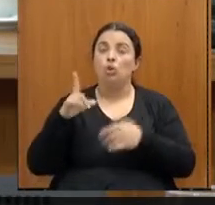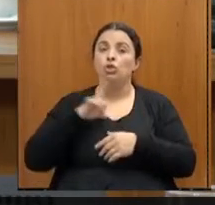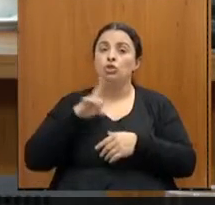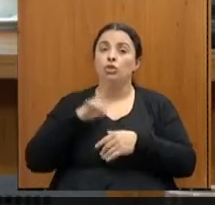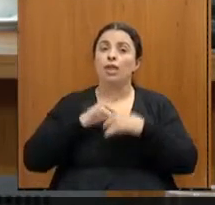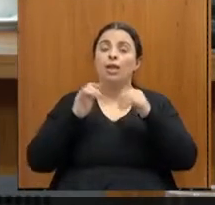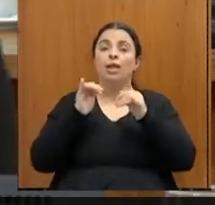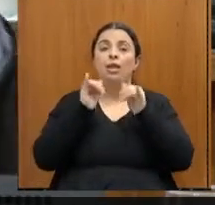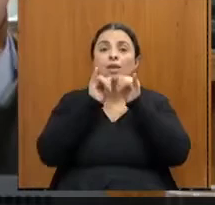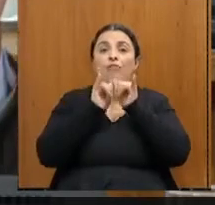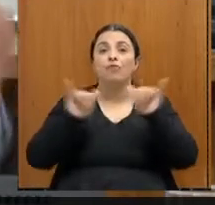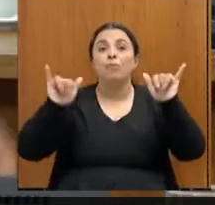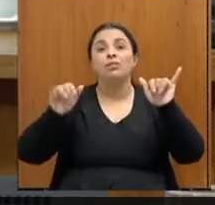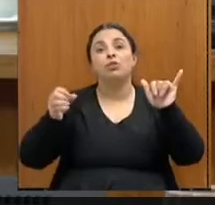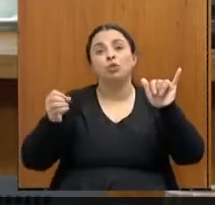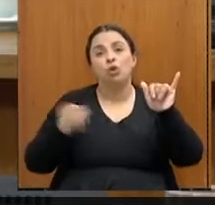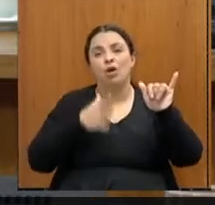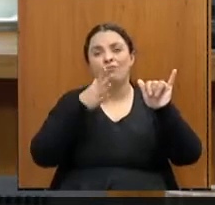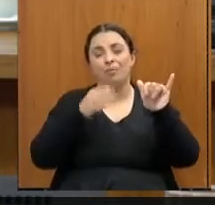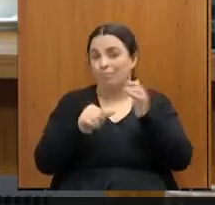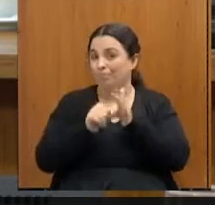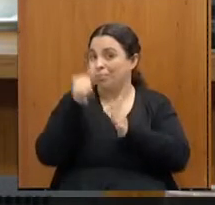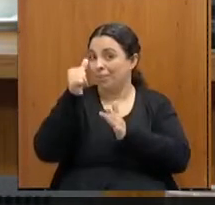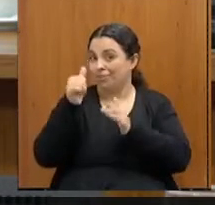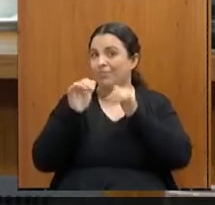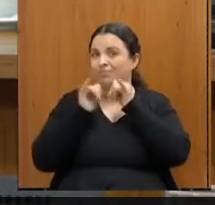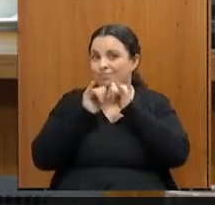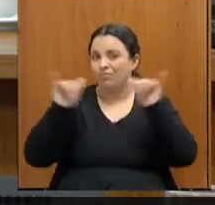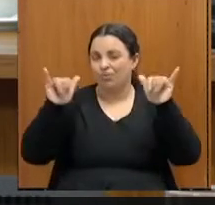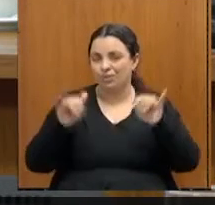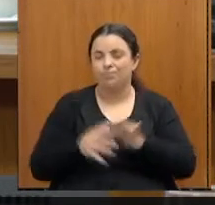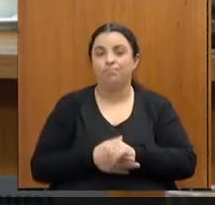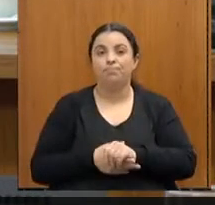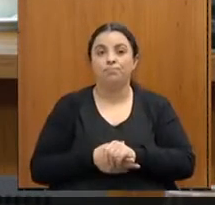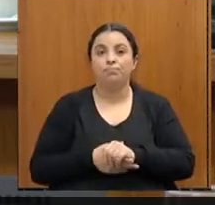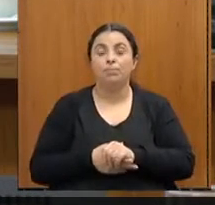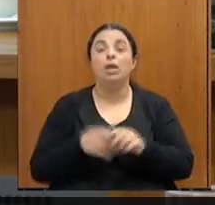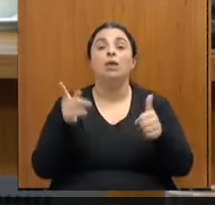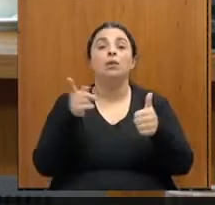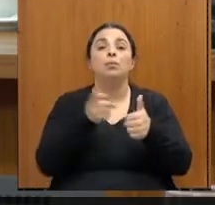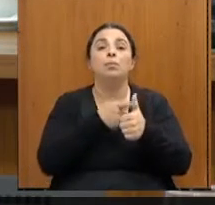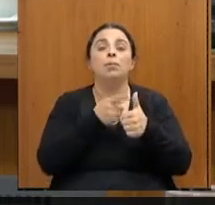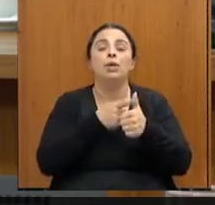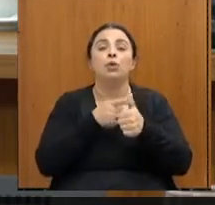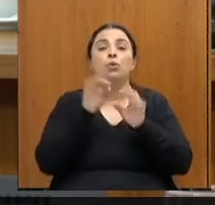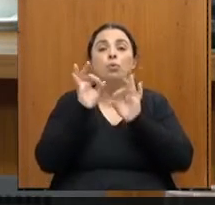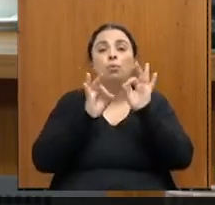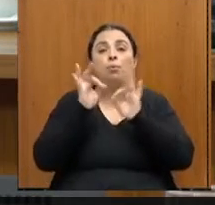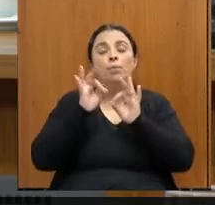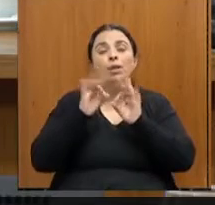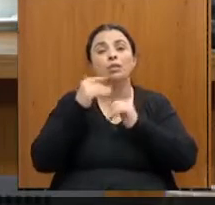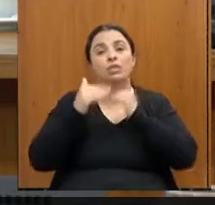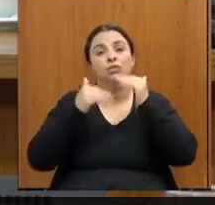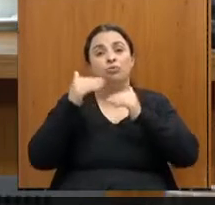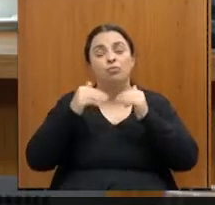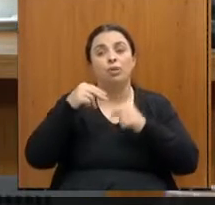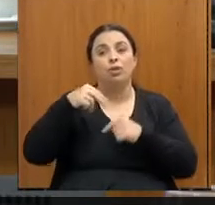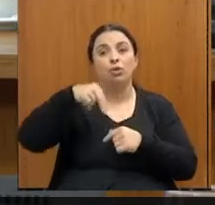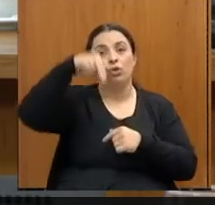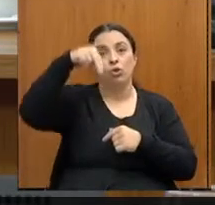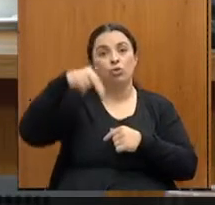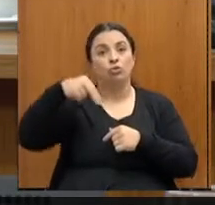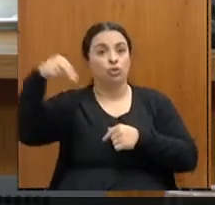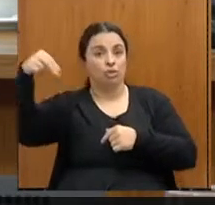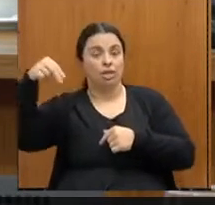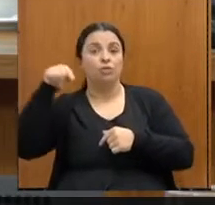aqui eu dou em primeira mão primeiro o plano de desenvolvimento do Norte e Nordeste hoje é uma realidade